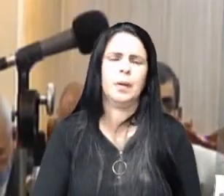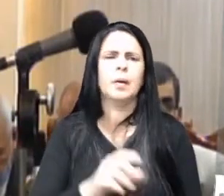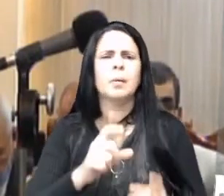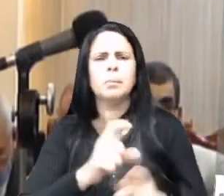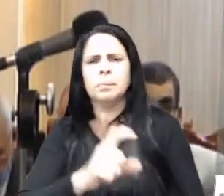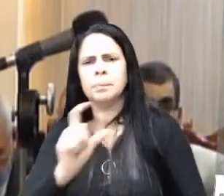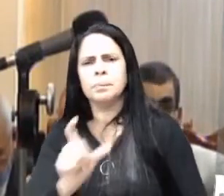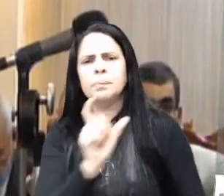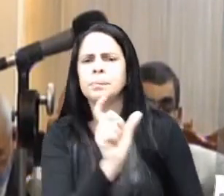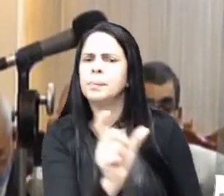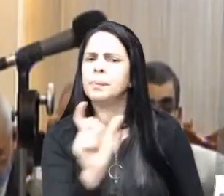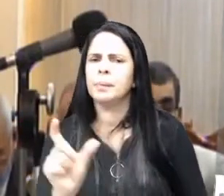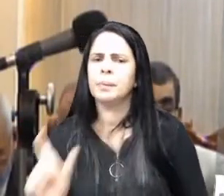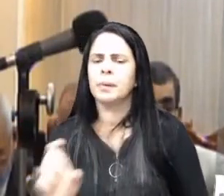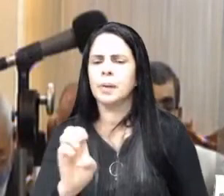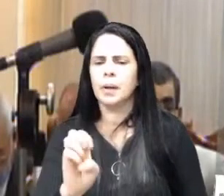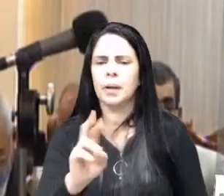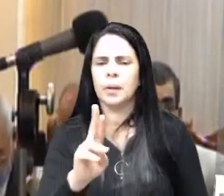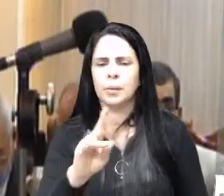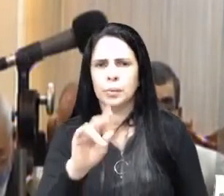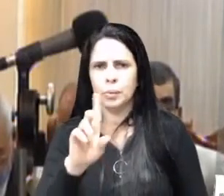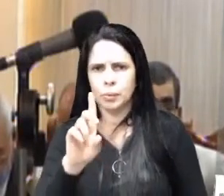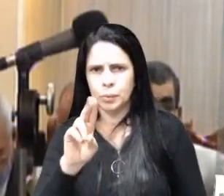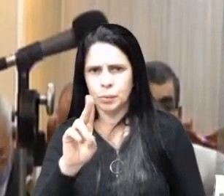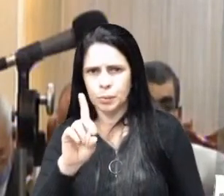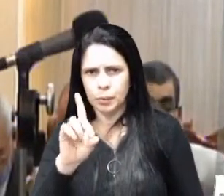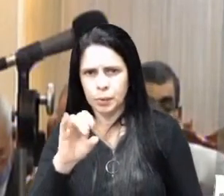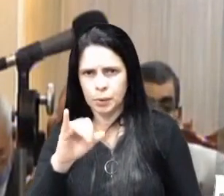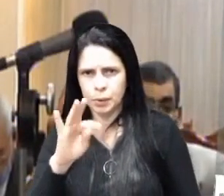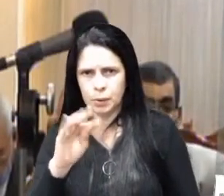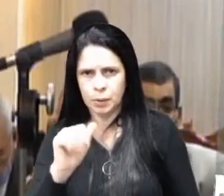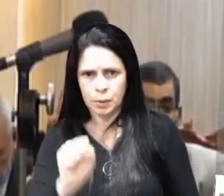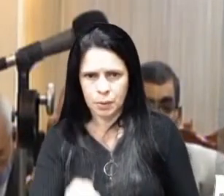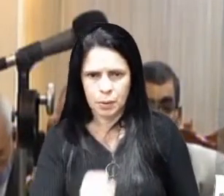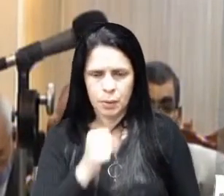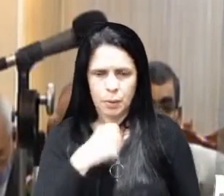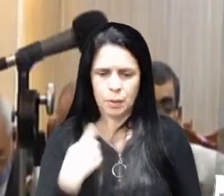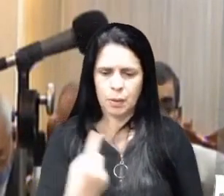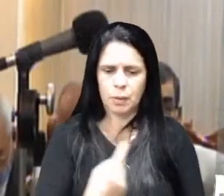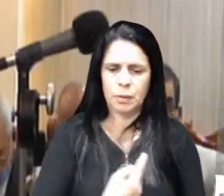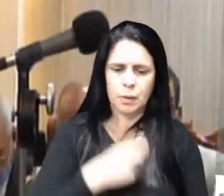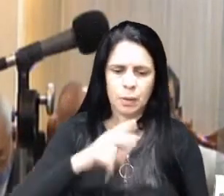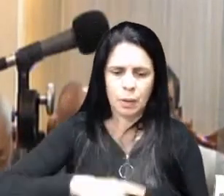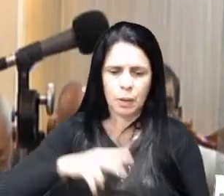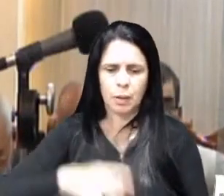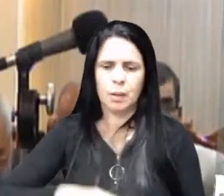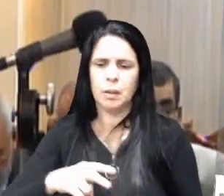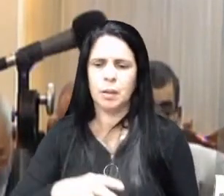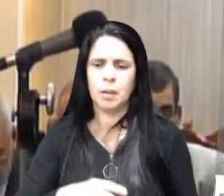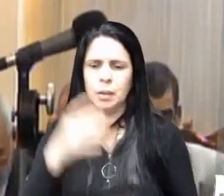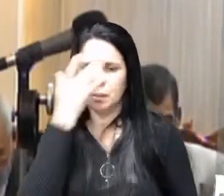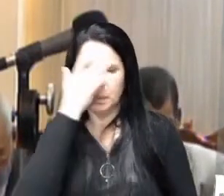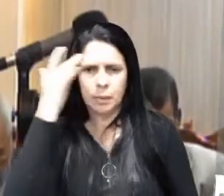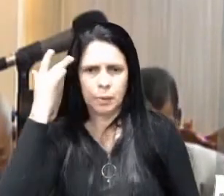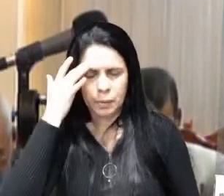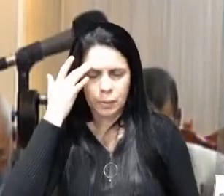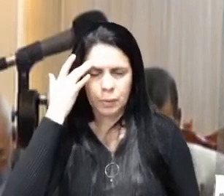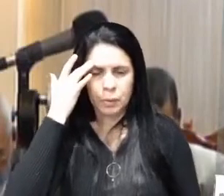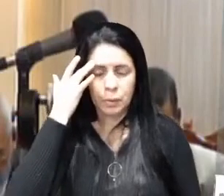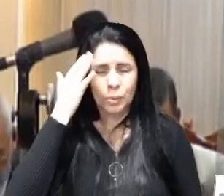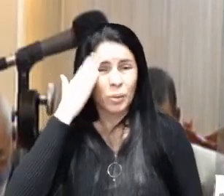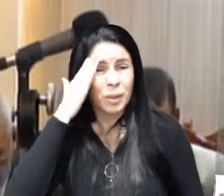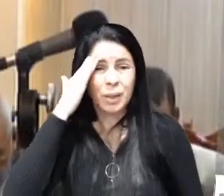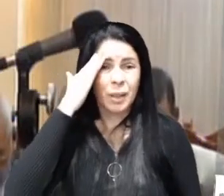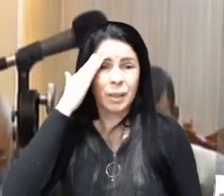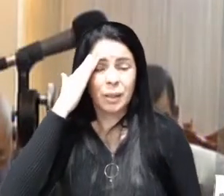eruditas, que às vezes a gente lê e as pessoas, na sua maioria, não entendem. Por isso que a gente tem que ir buscar nos originais